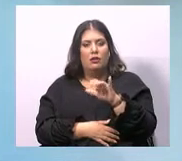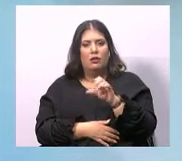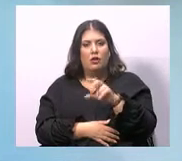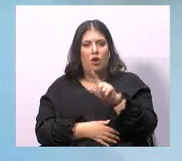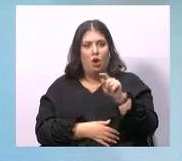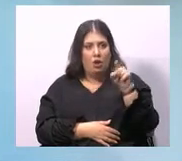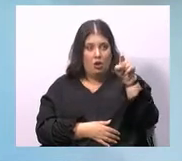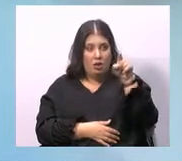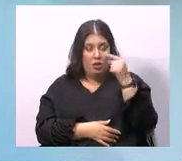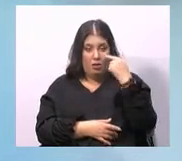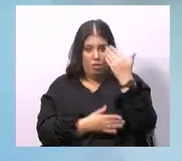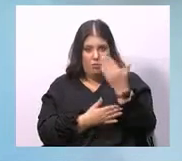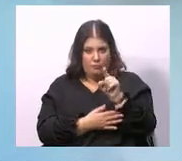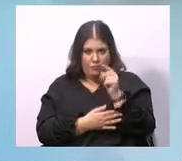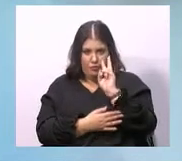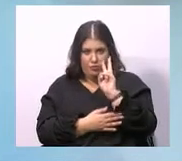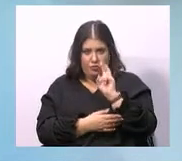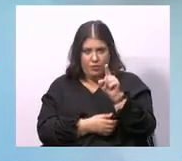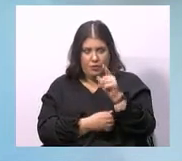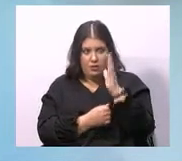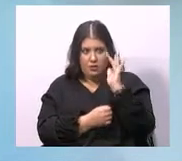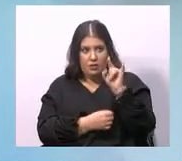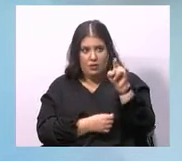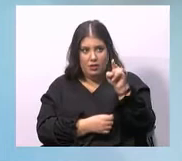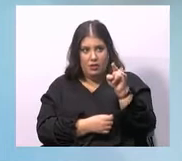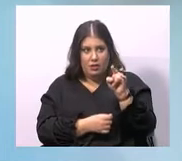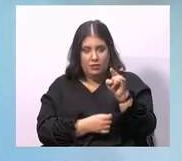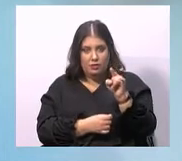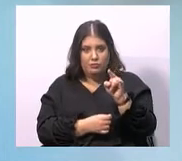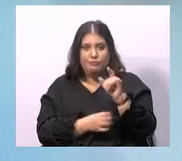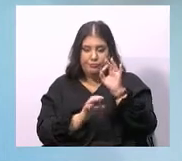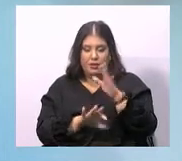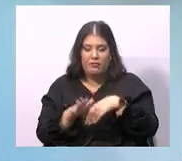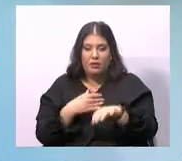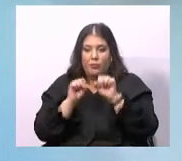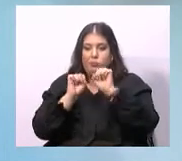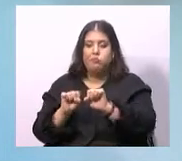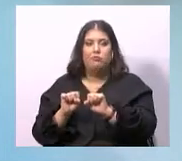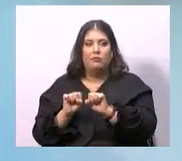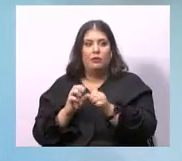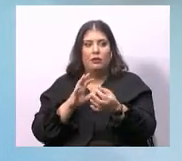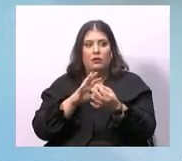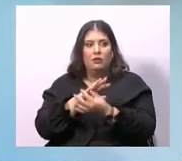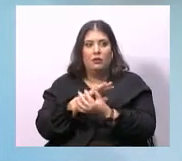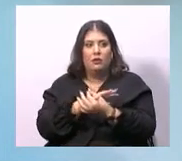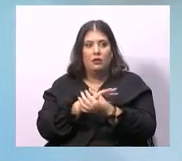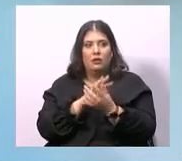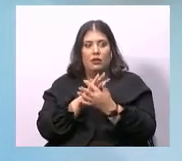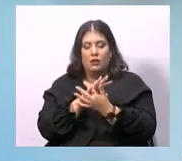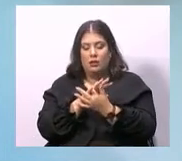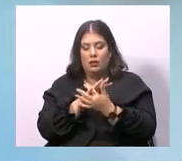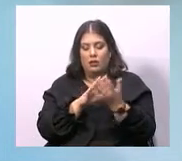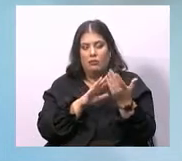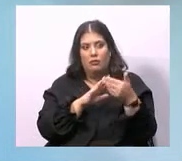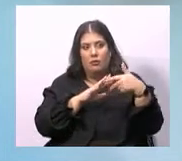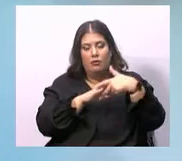posso apresentar. Imagina que isto é feito à medida dos seus pés, que coloca entre os dedos, está a ver aqui,